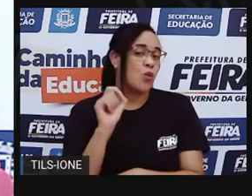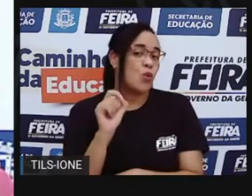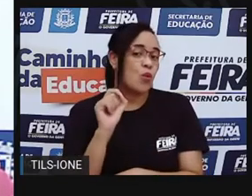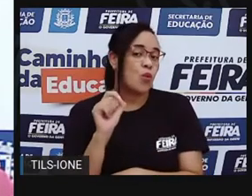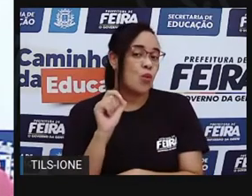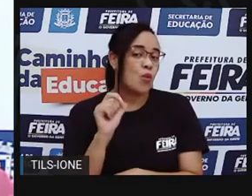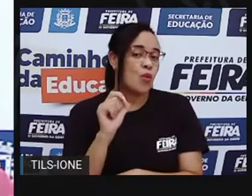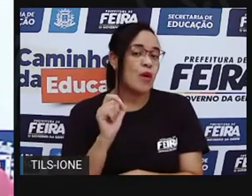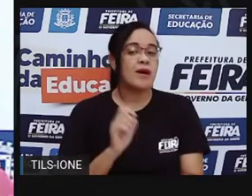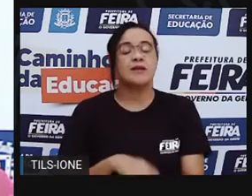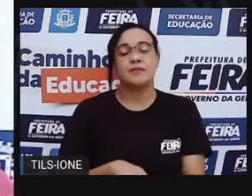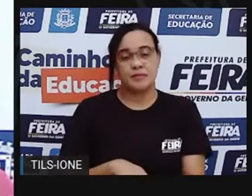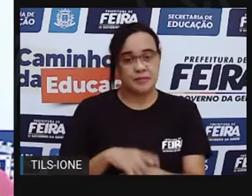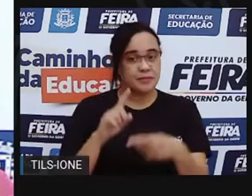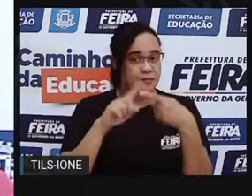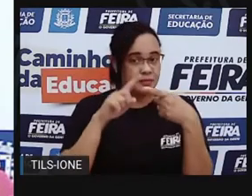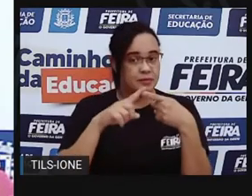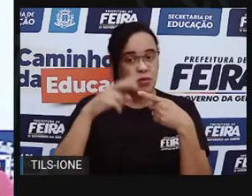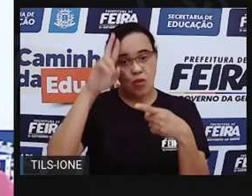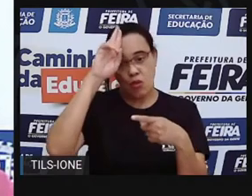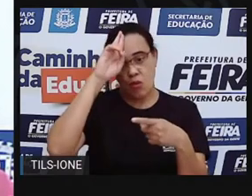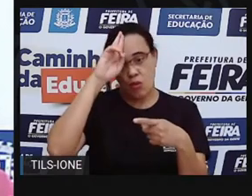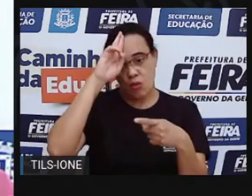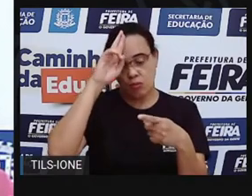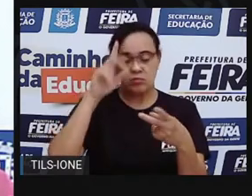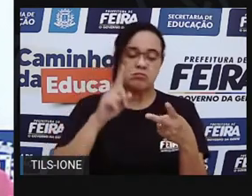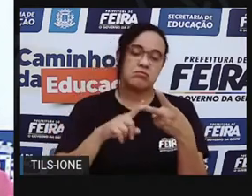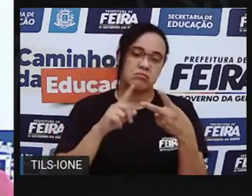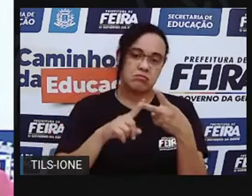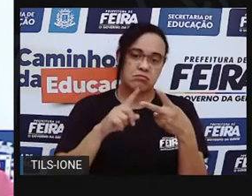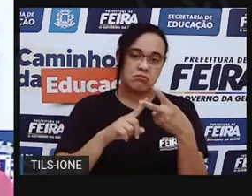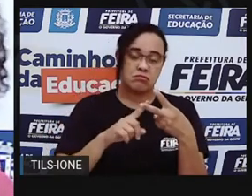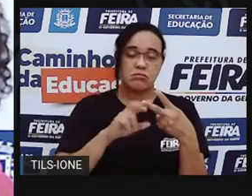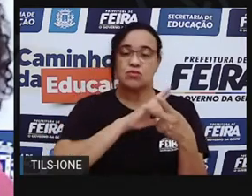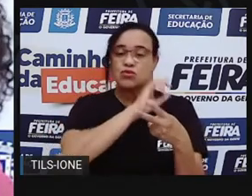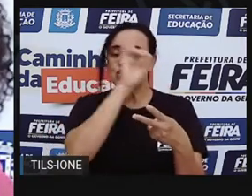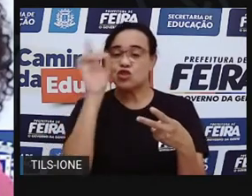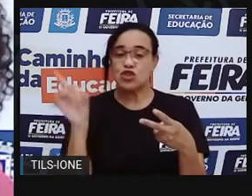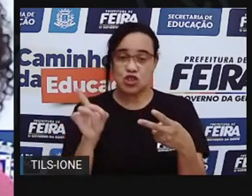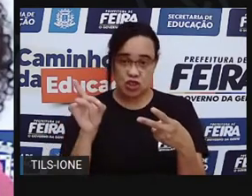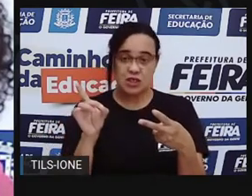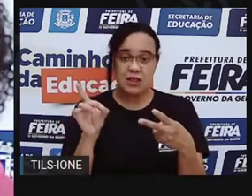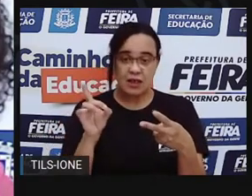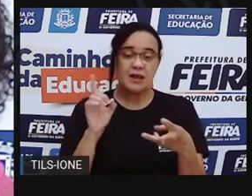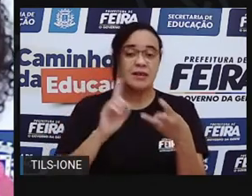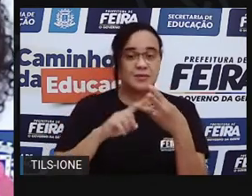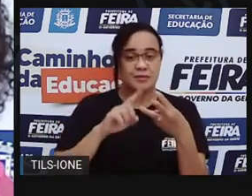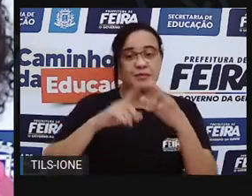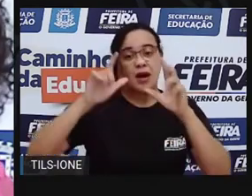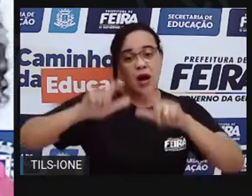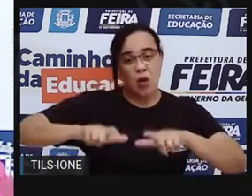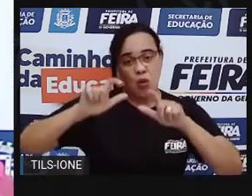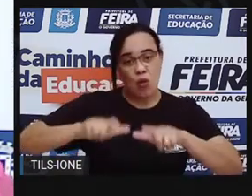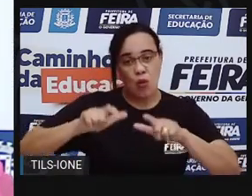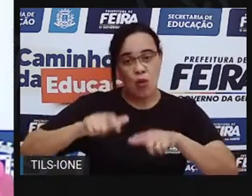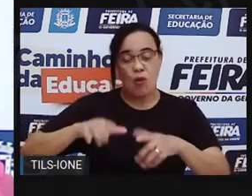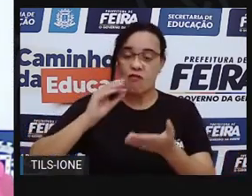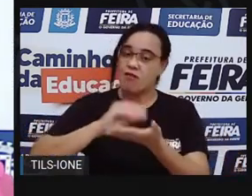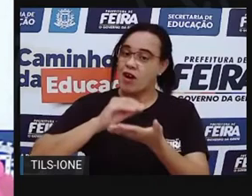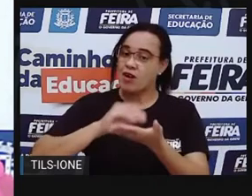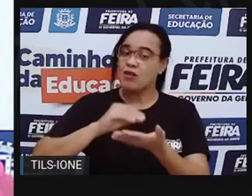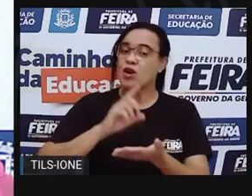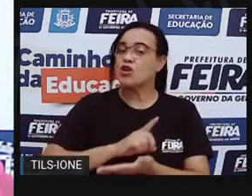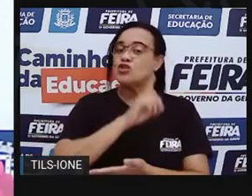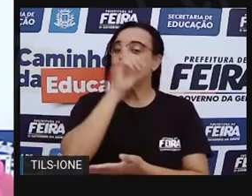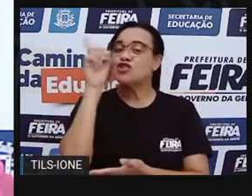Horário, local e a data, falou? Ah, a data. Ah,